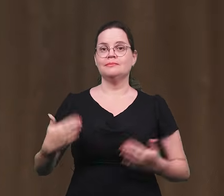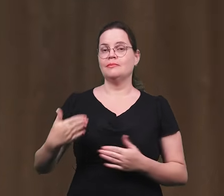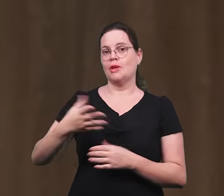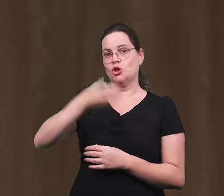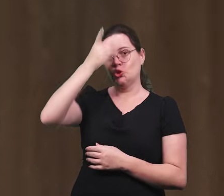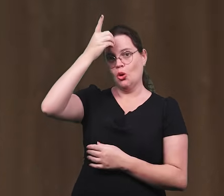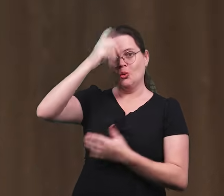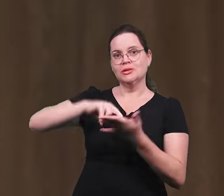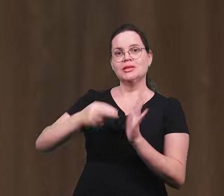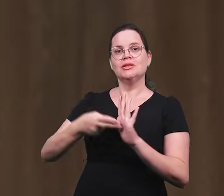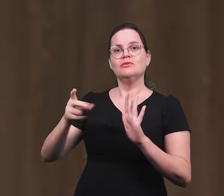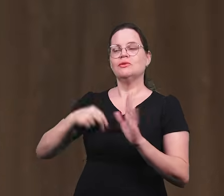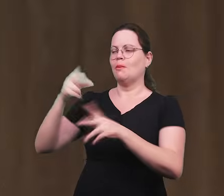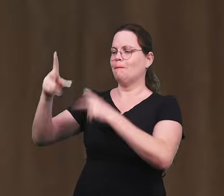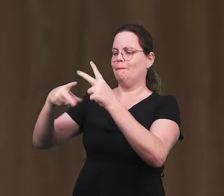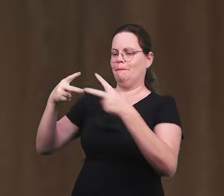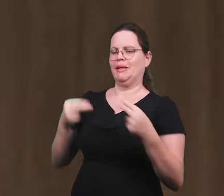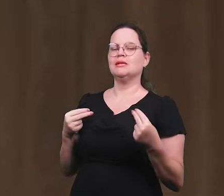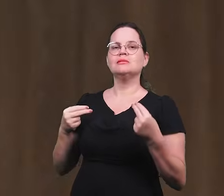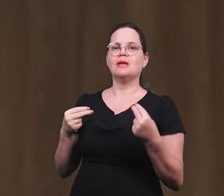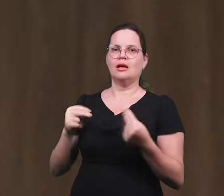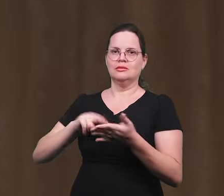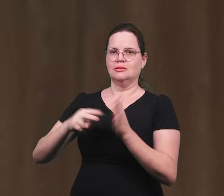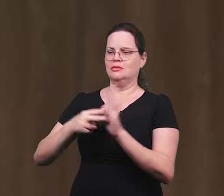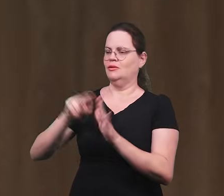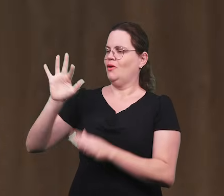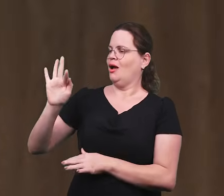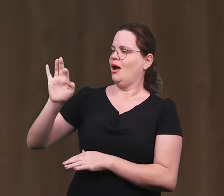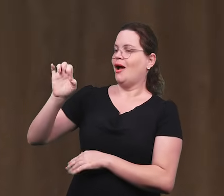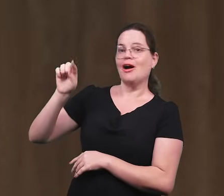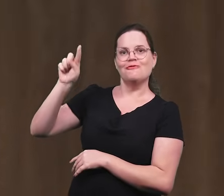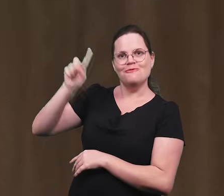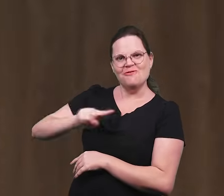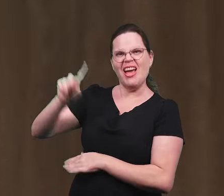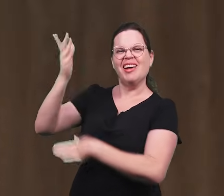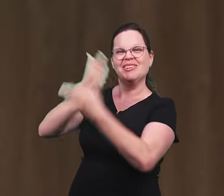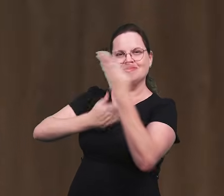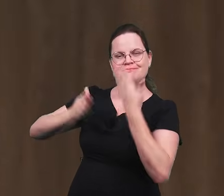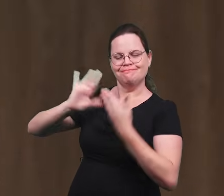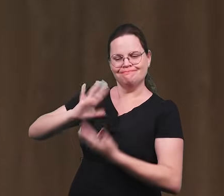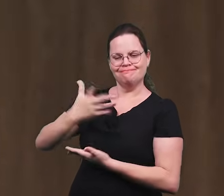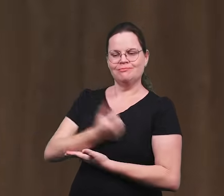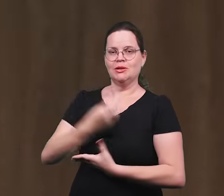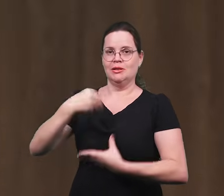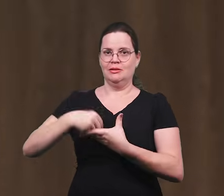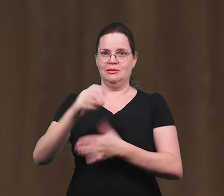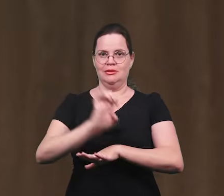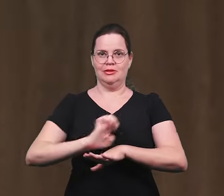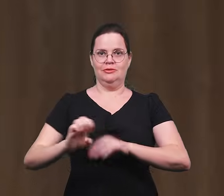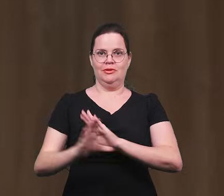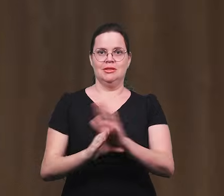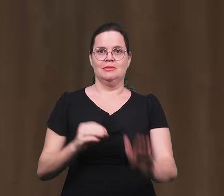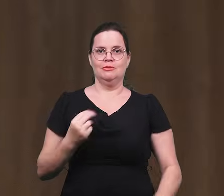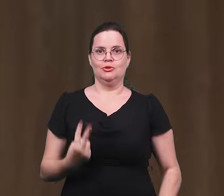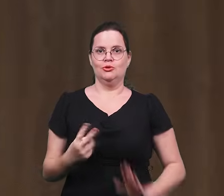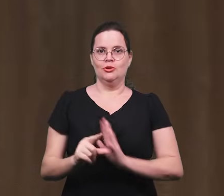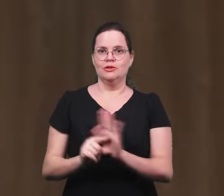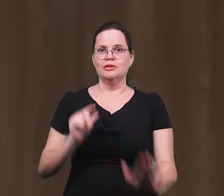o dom de Deus aqui é a fé profética, a fé para a salvação. Porque lá em Efésios